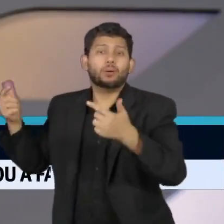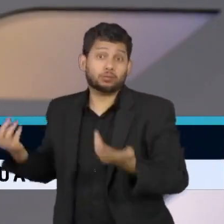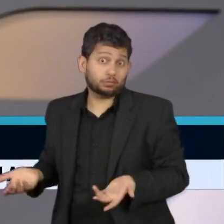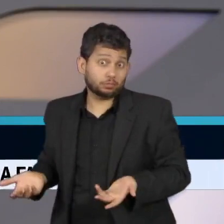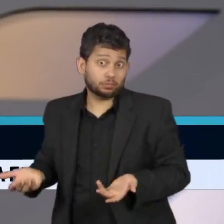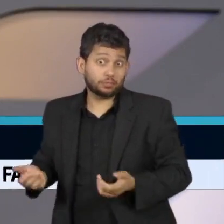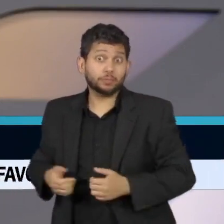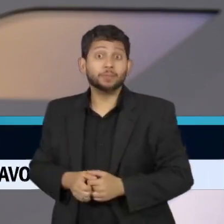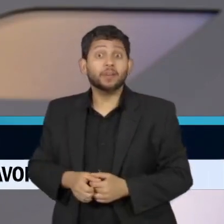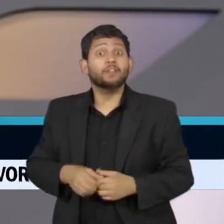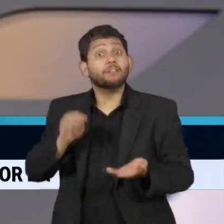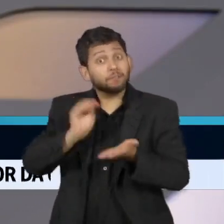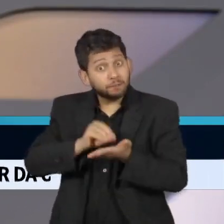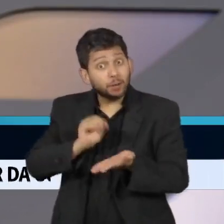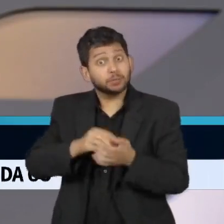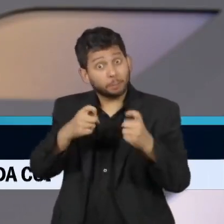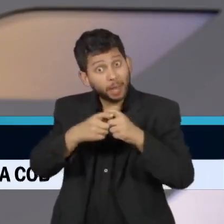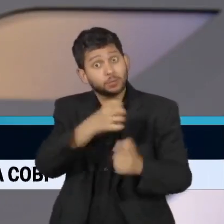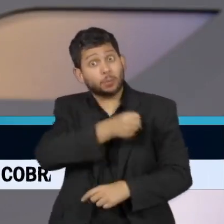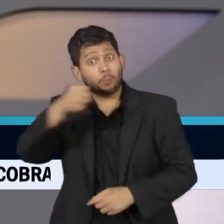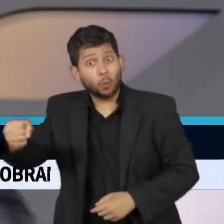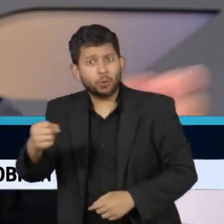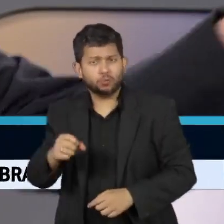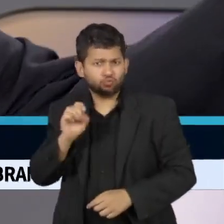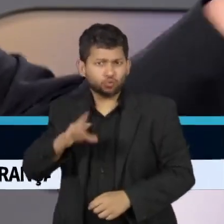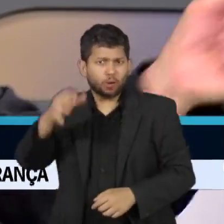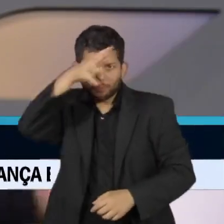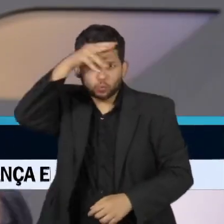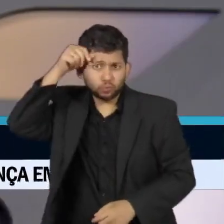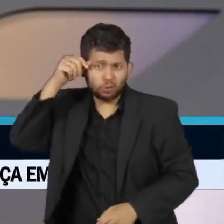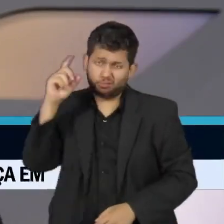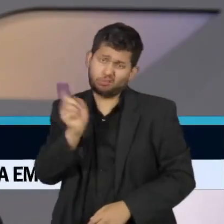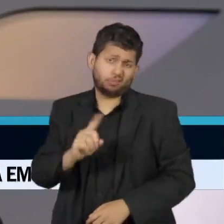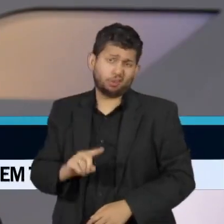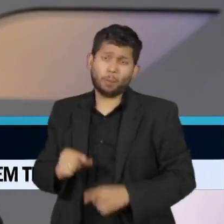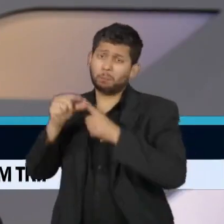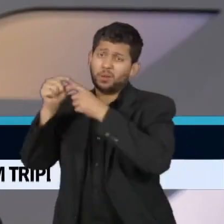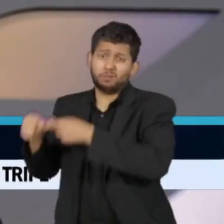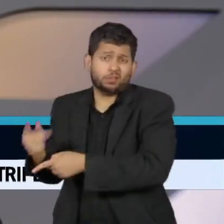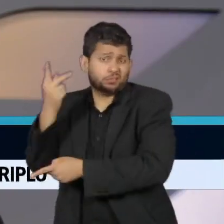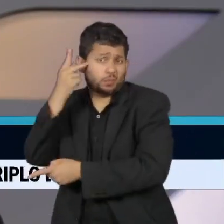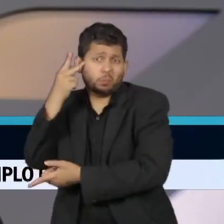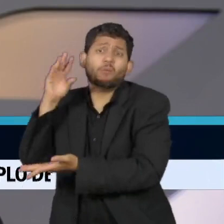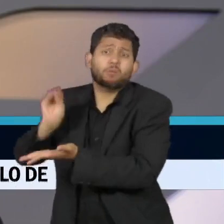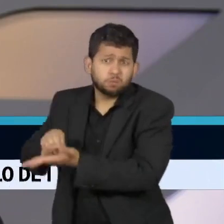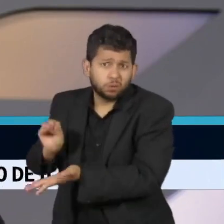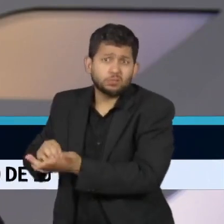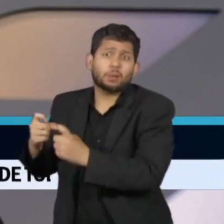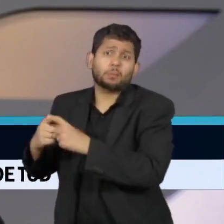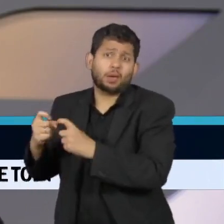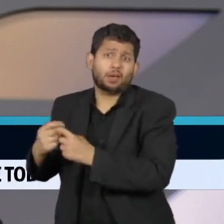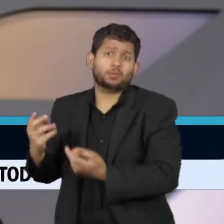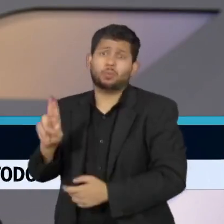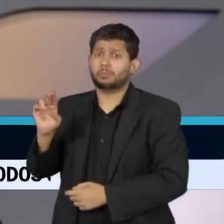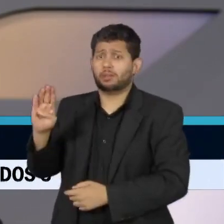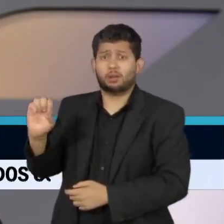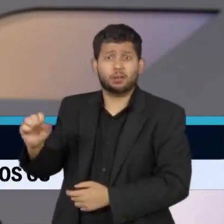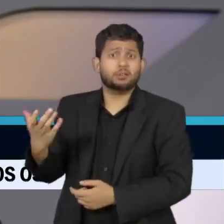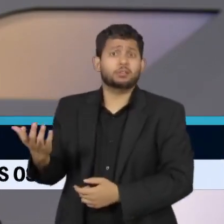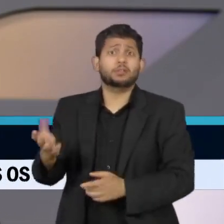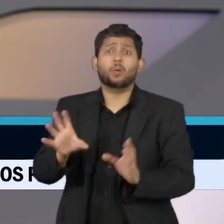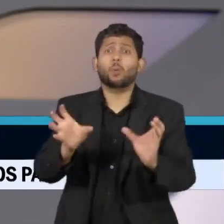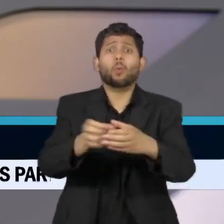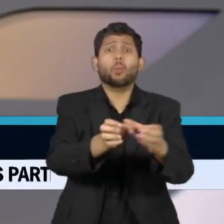falta médico na ponta, mas não é só na Amazônia, tem na periferia de São Paulo, um monte das grandes cidades, tem